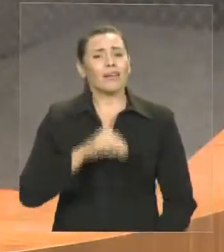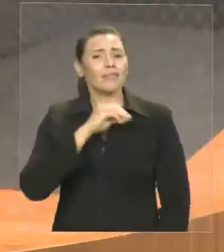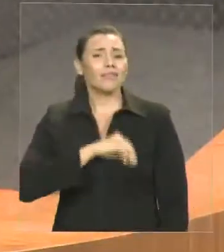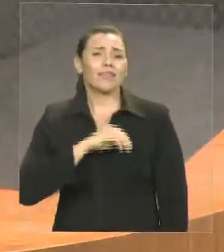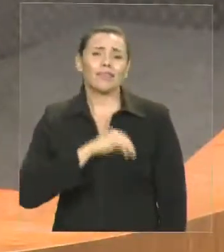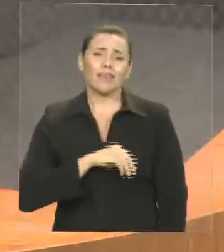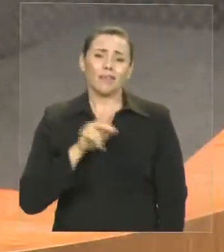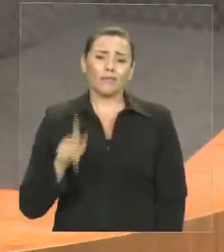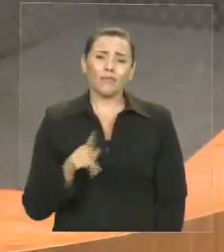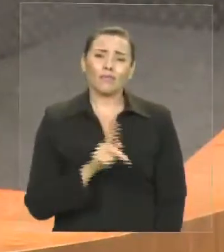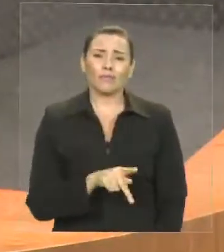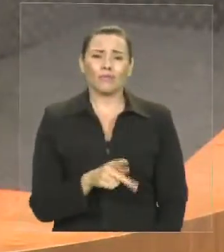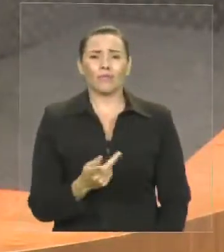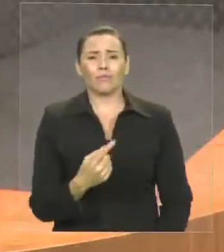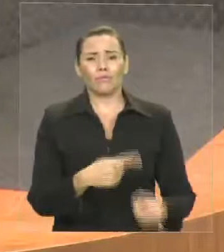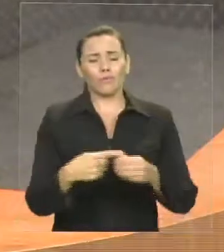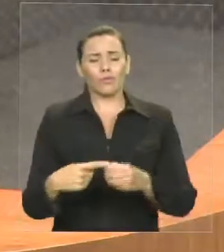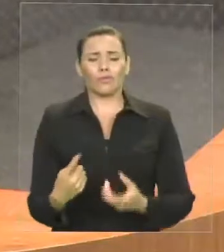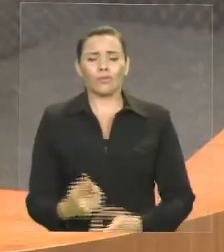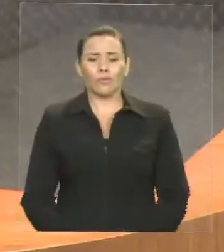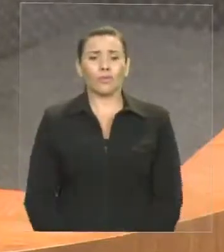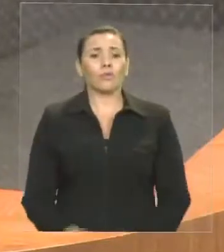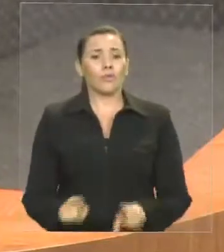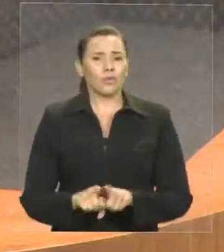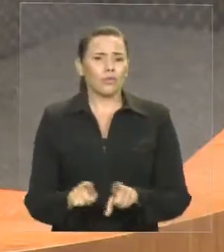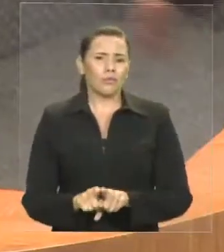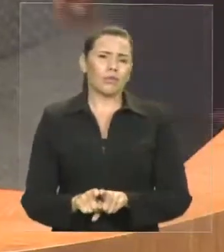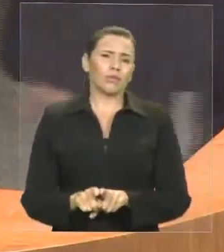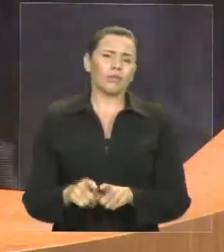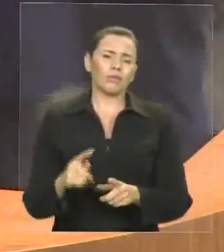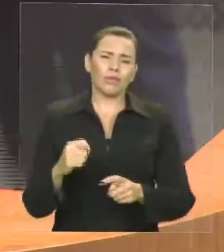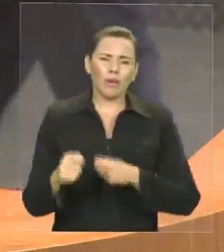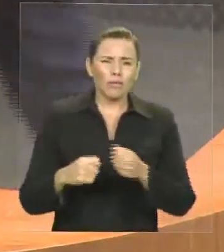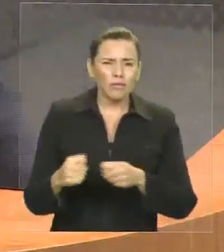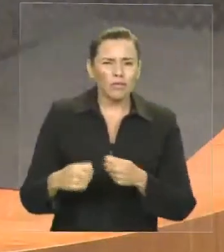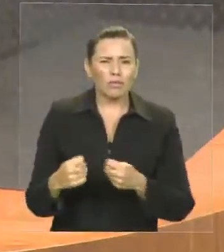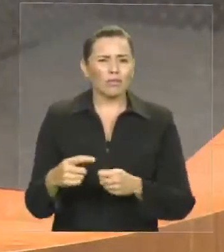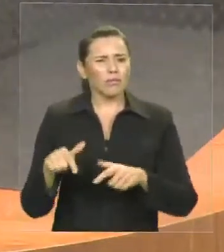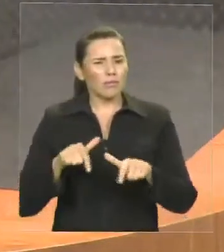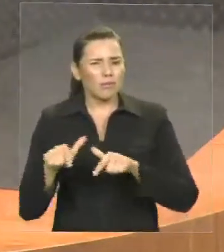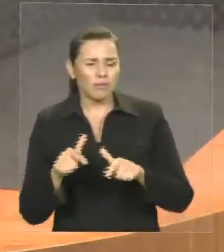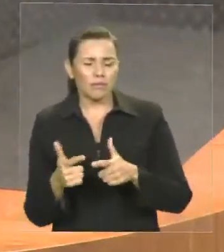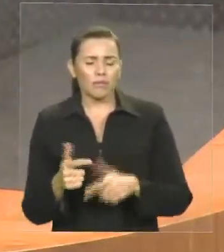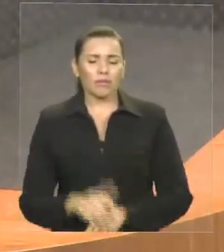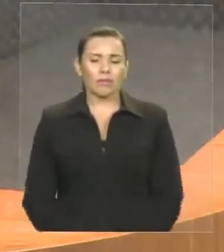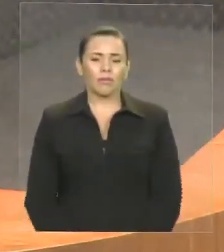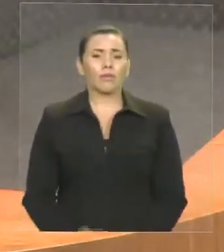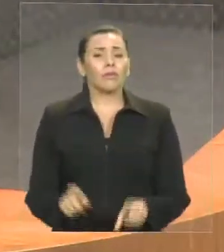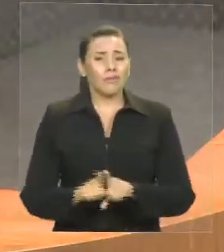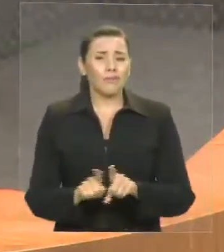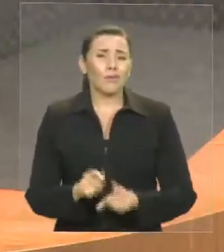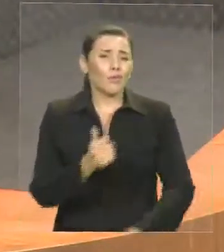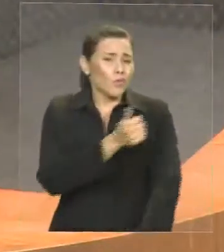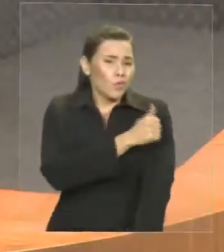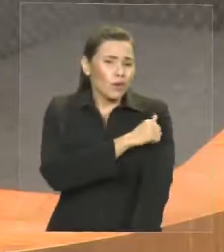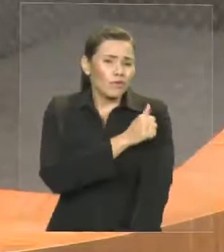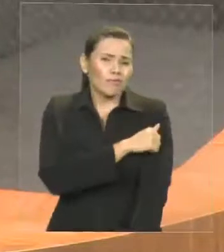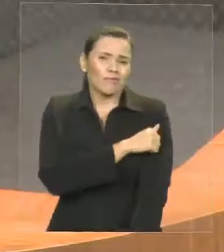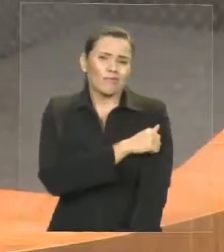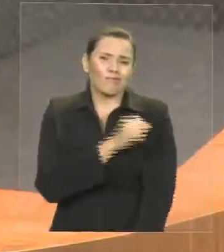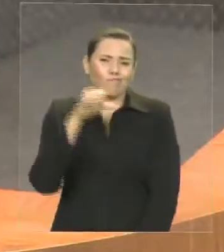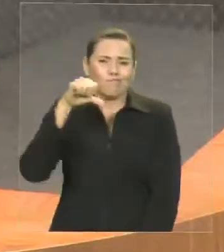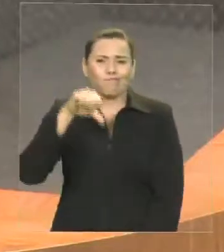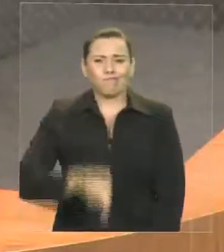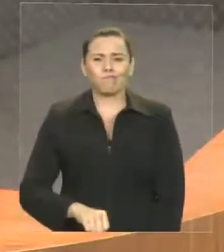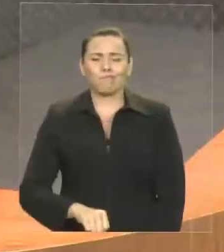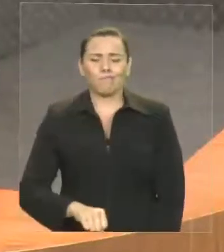professores e administrativos, e, claro, os alunos que terão prejuízos a partir do momento